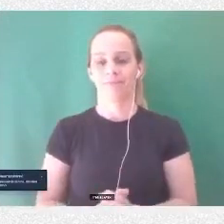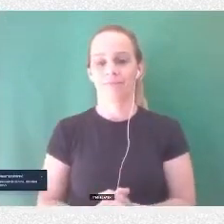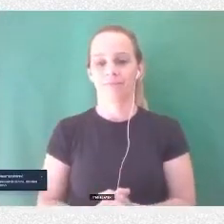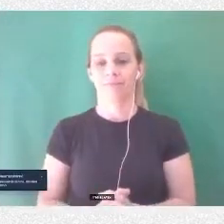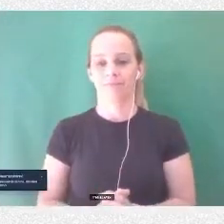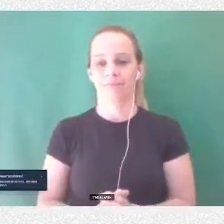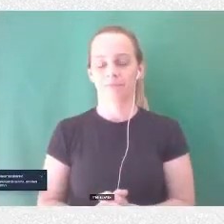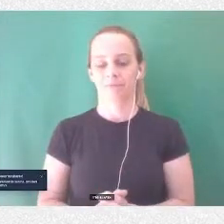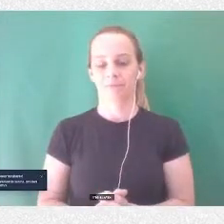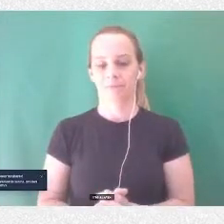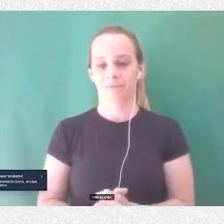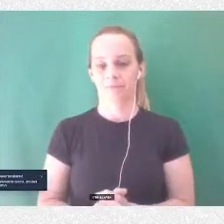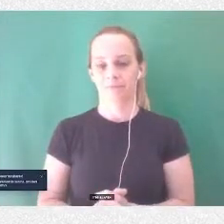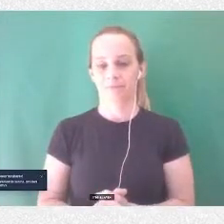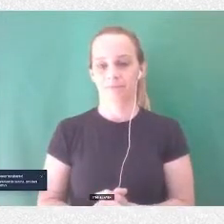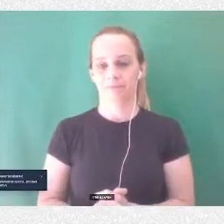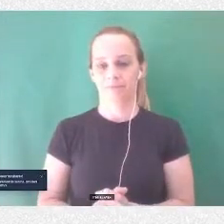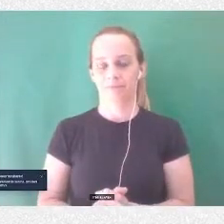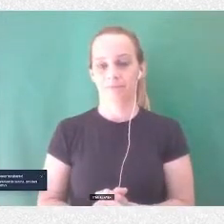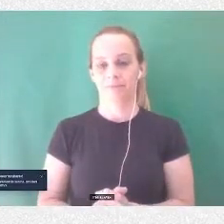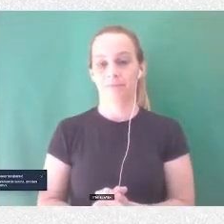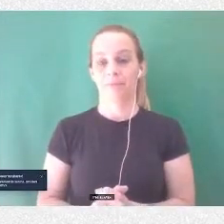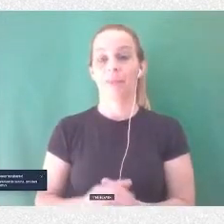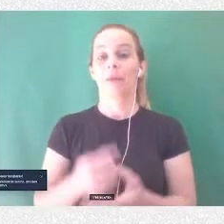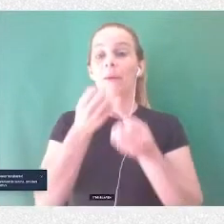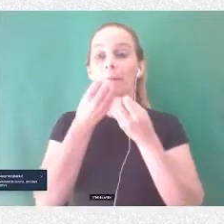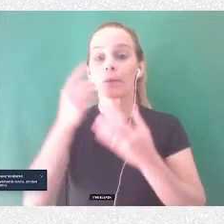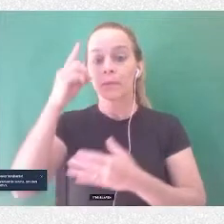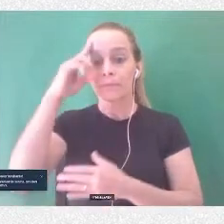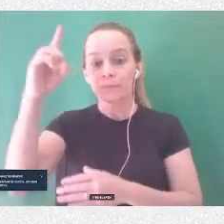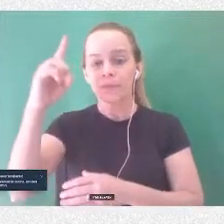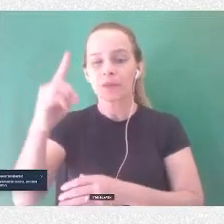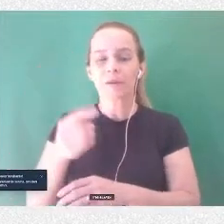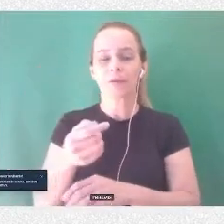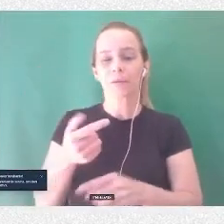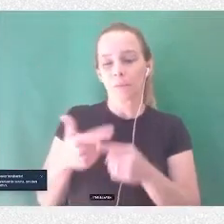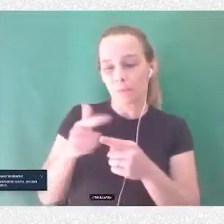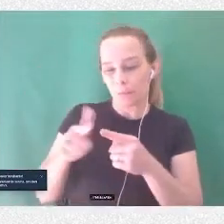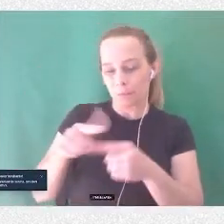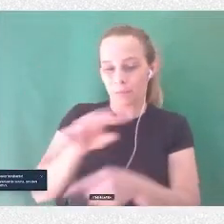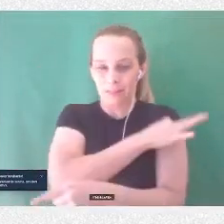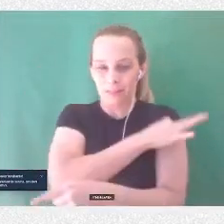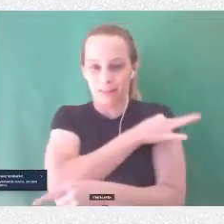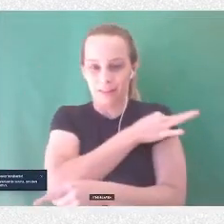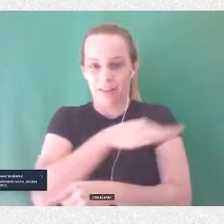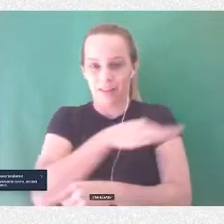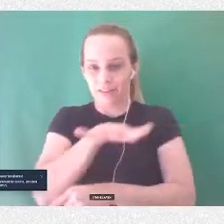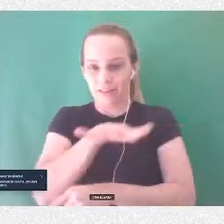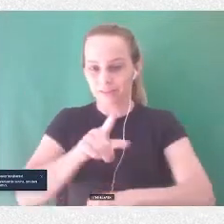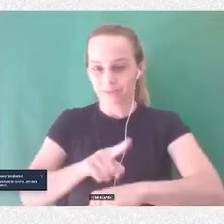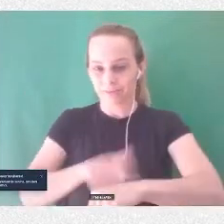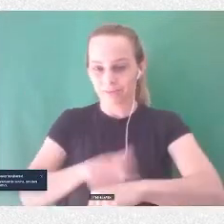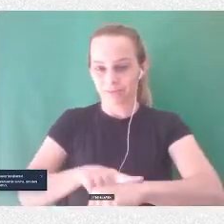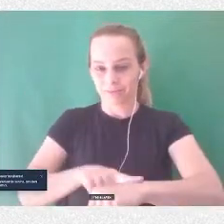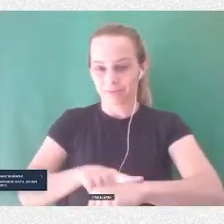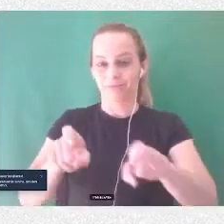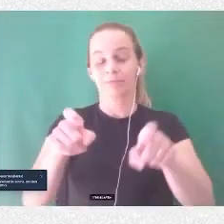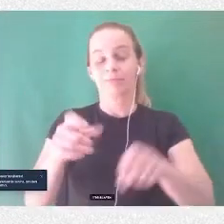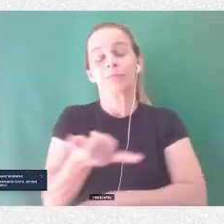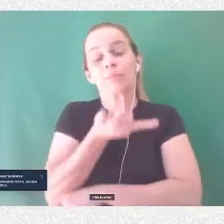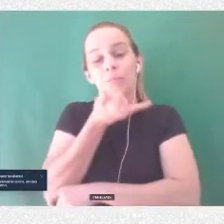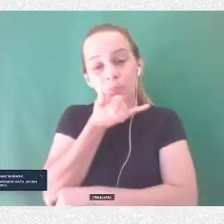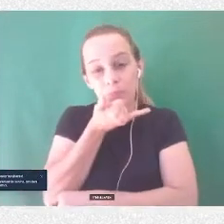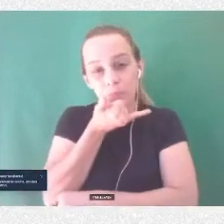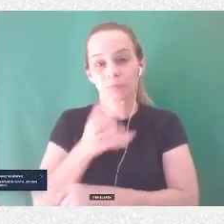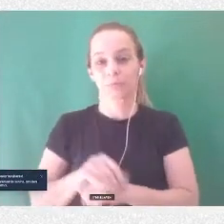segundo. Obrigada. Bom dia, tivemos um pequeno problema técnico aqui no nosso computador, peço perdão,